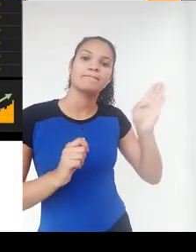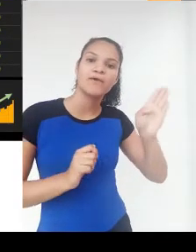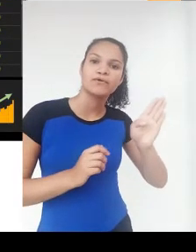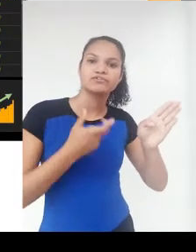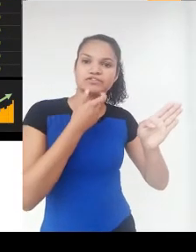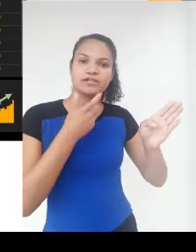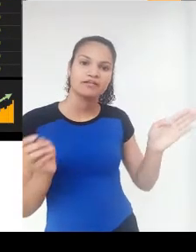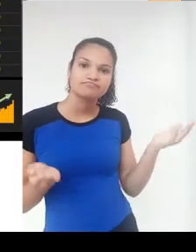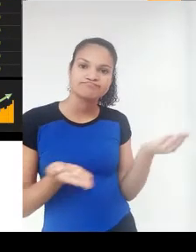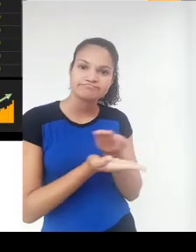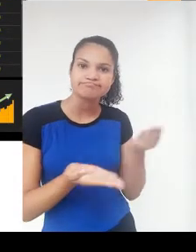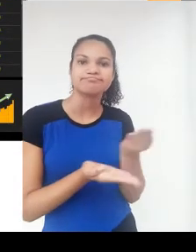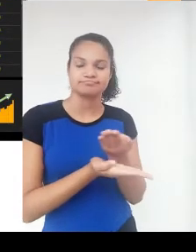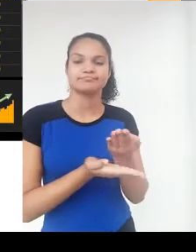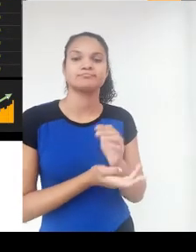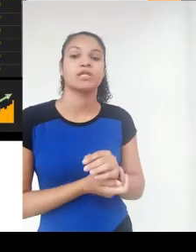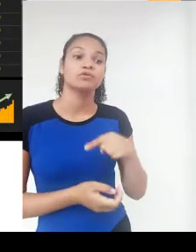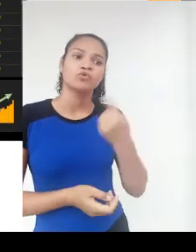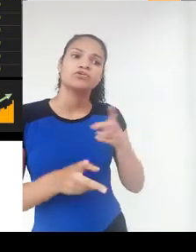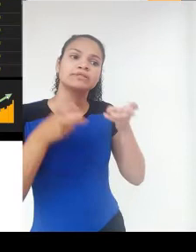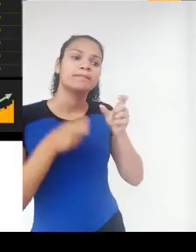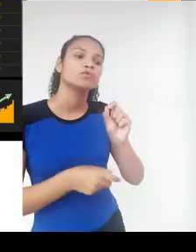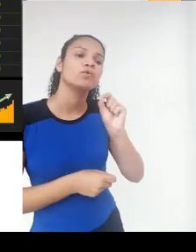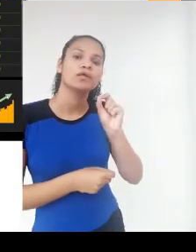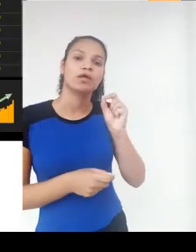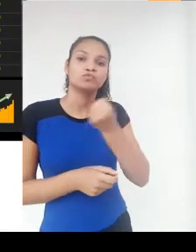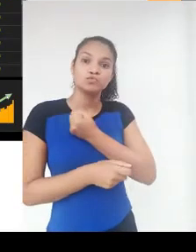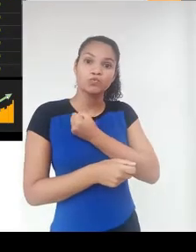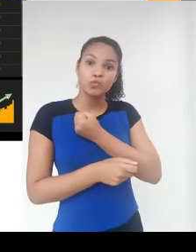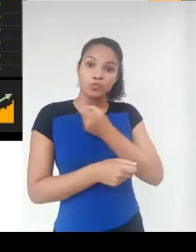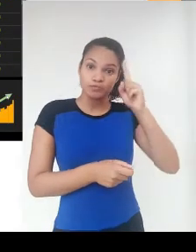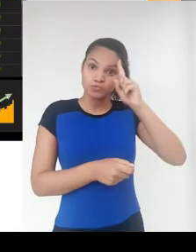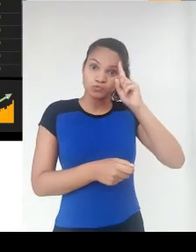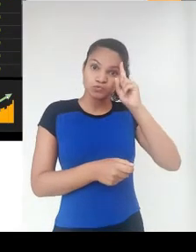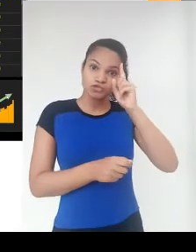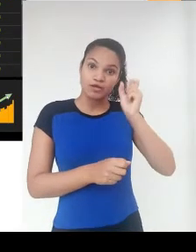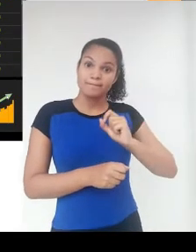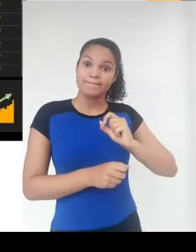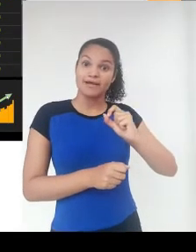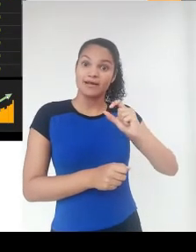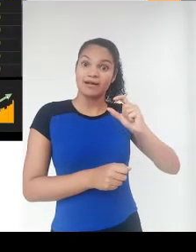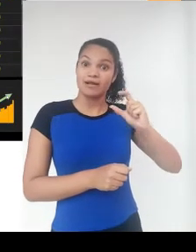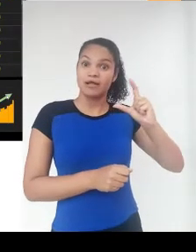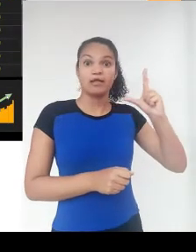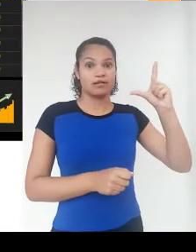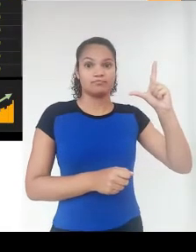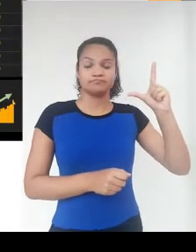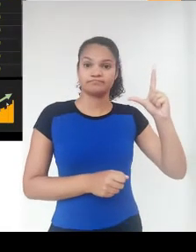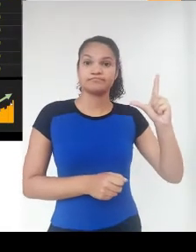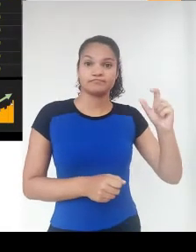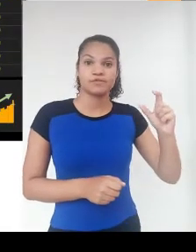consegue perceber o crescimento em número diário da doença muito